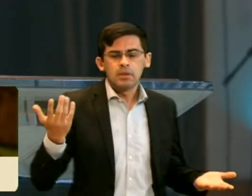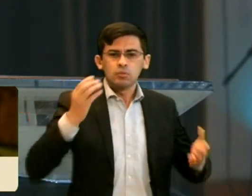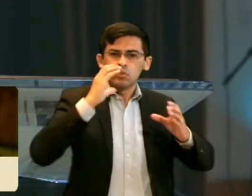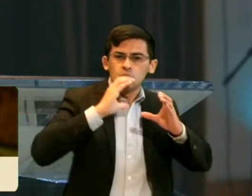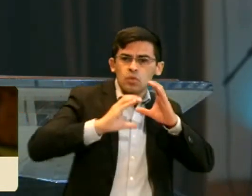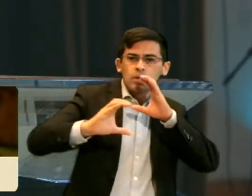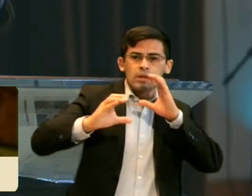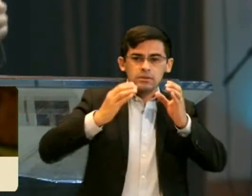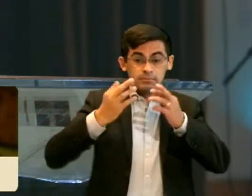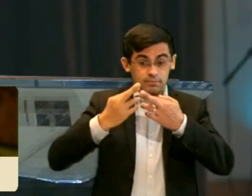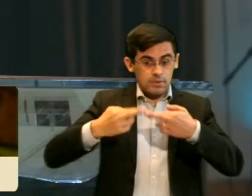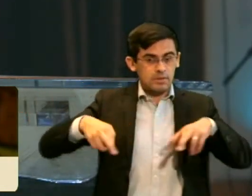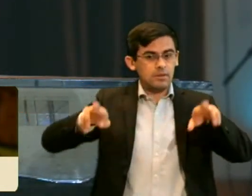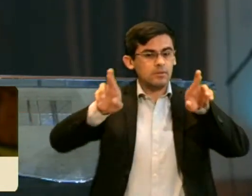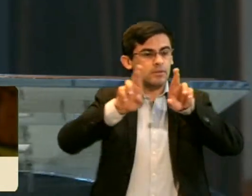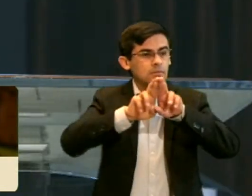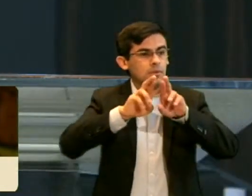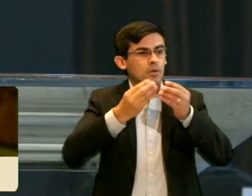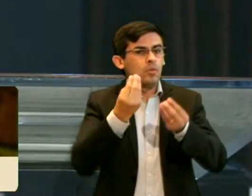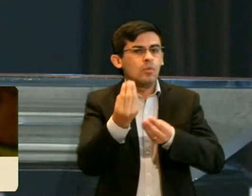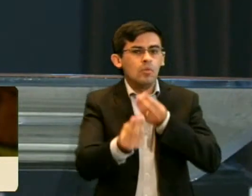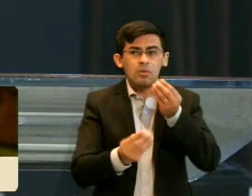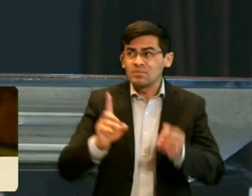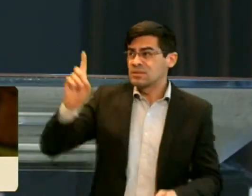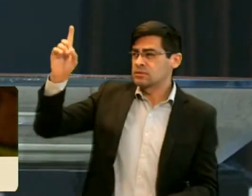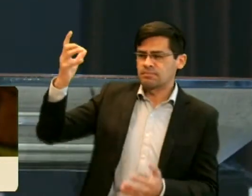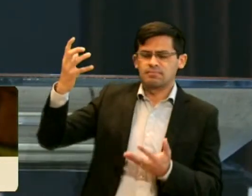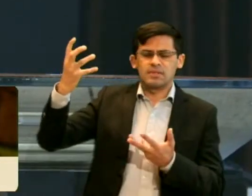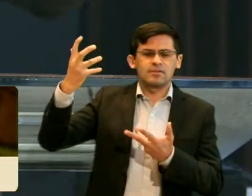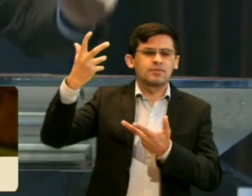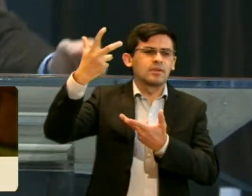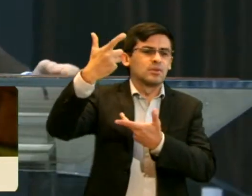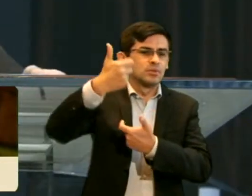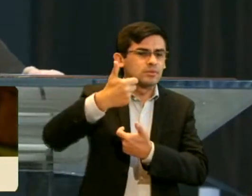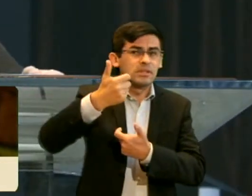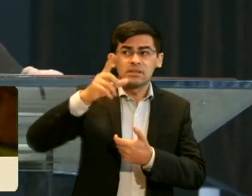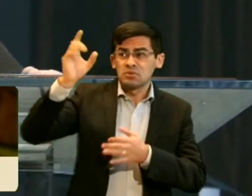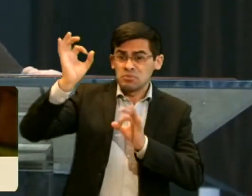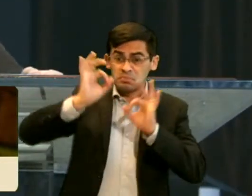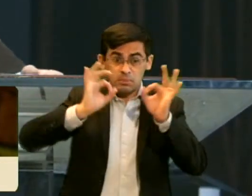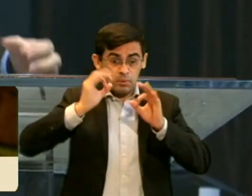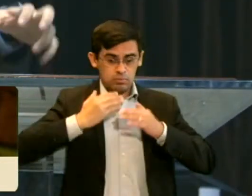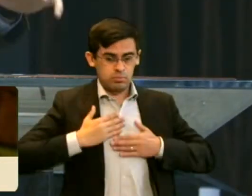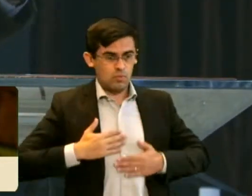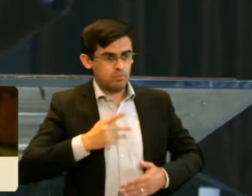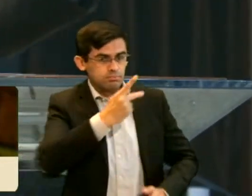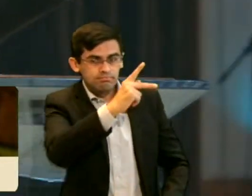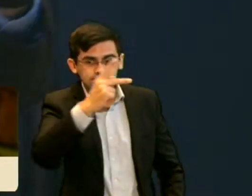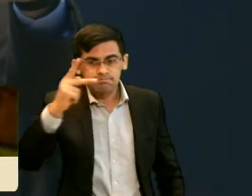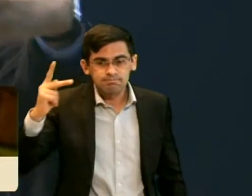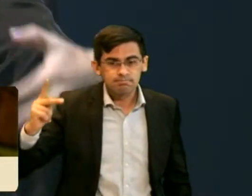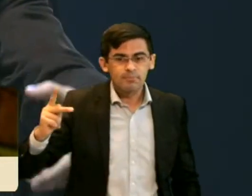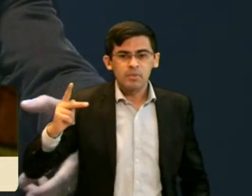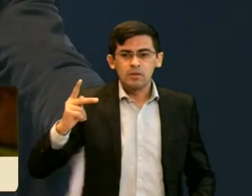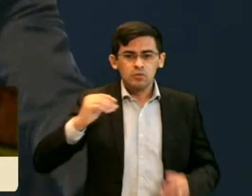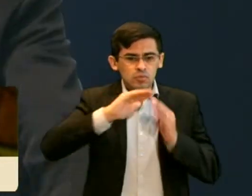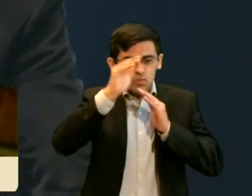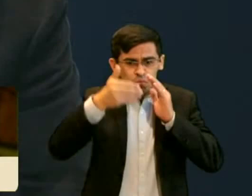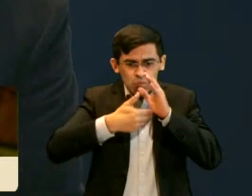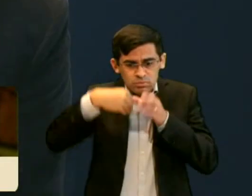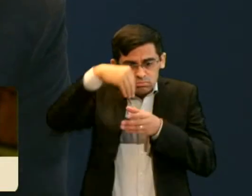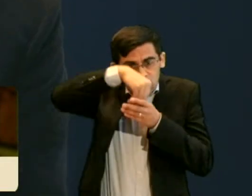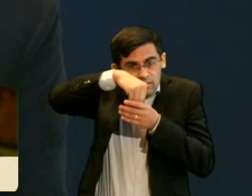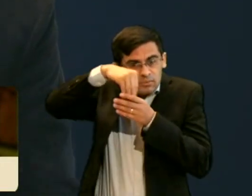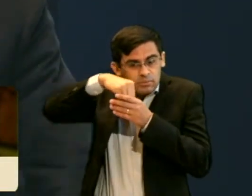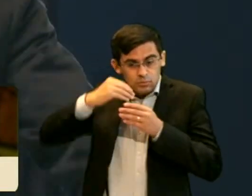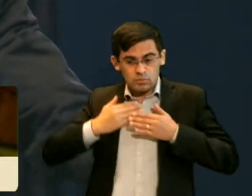cântico reparador, como Deus é tremendo, Ele preparou o teu corpo. Ele preparou as substâncias dentro do